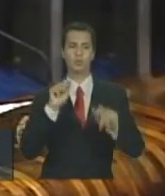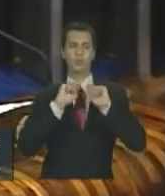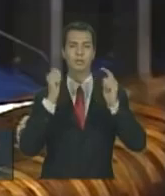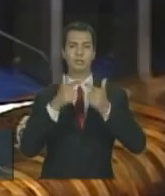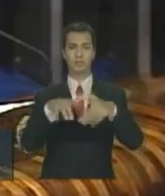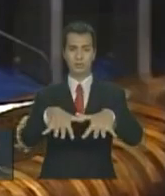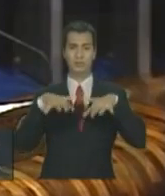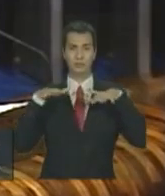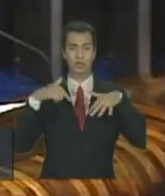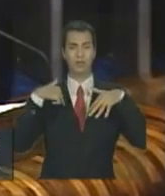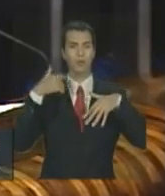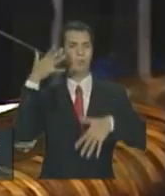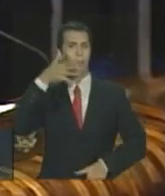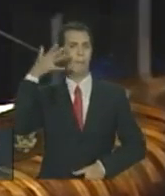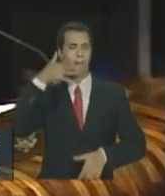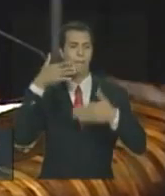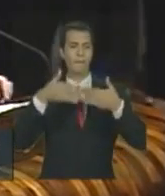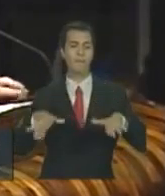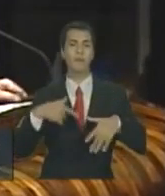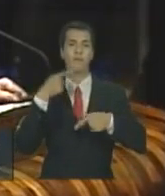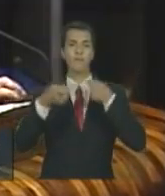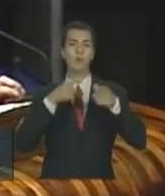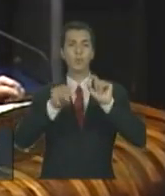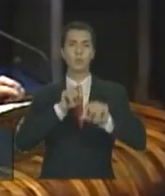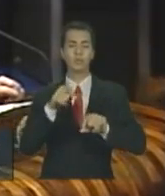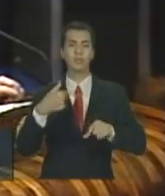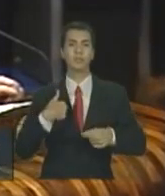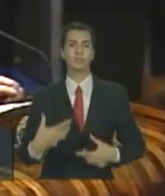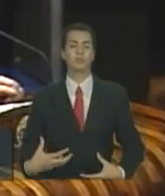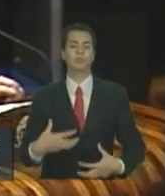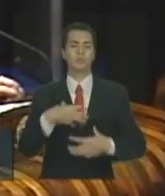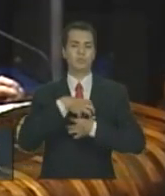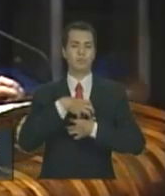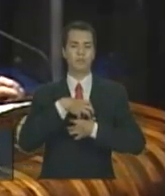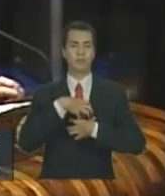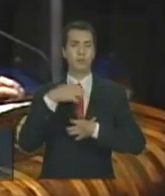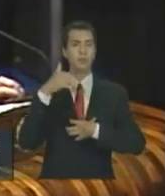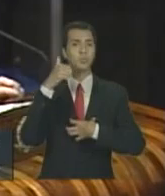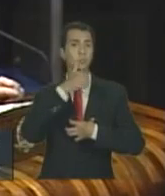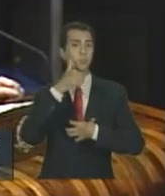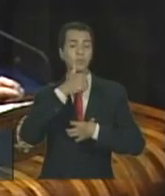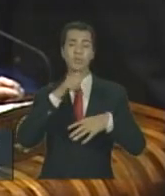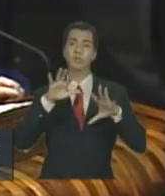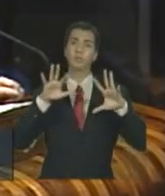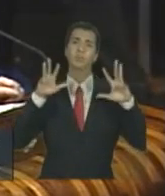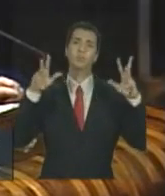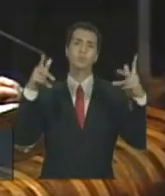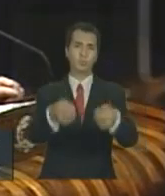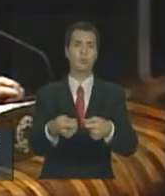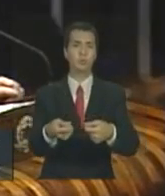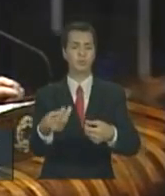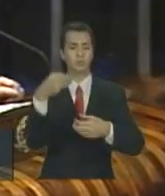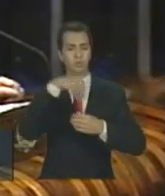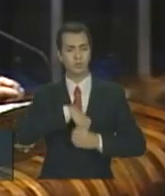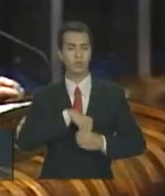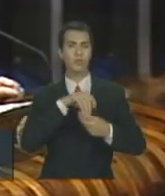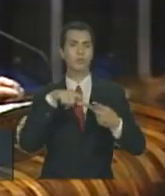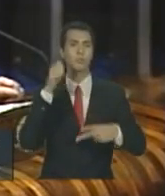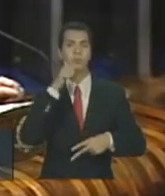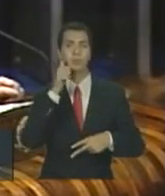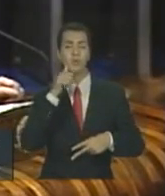porque eu disse o seguinte: eu sinto-me aqui representando todas as mulheres anônimas, aquelas